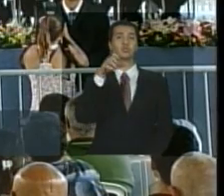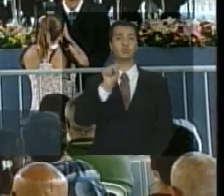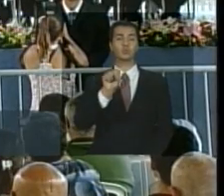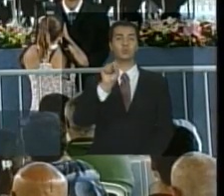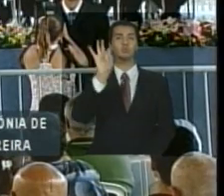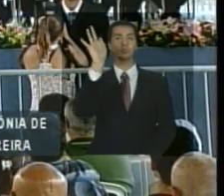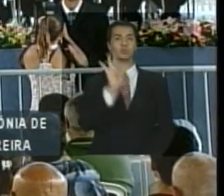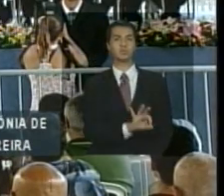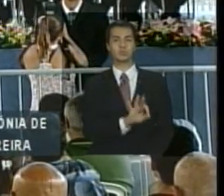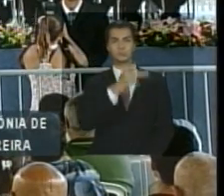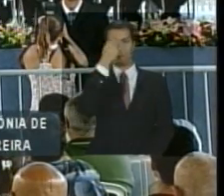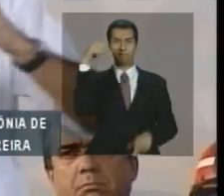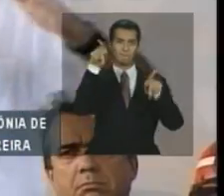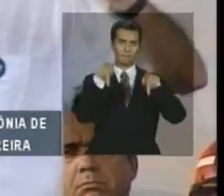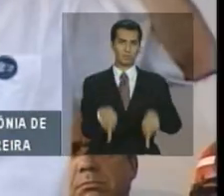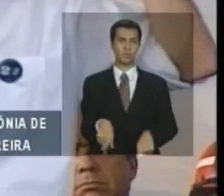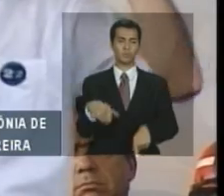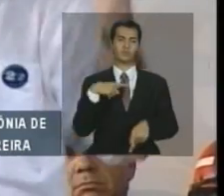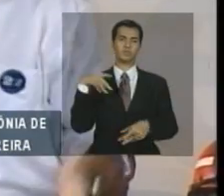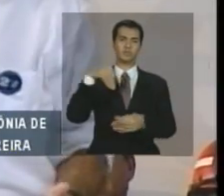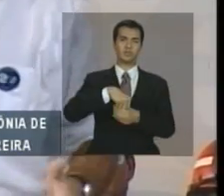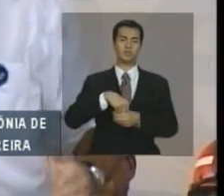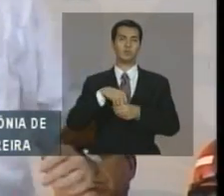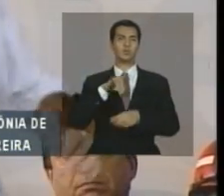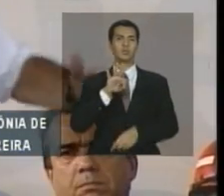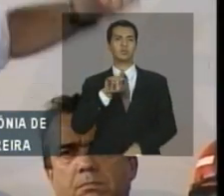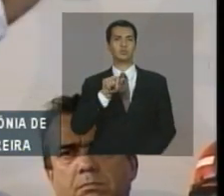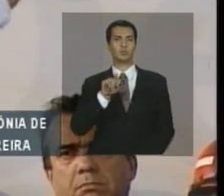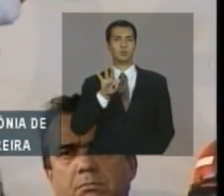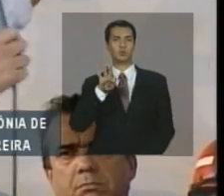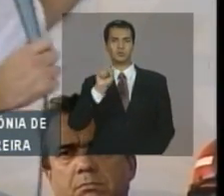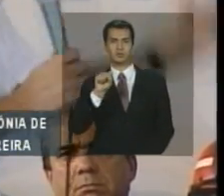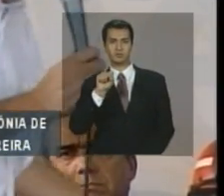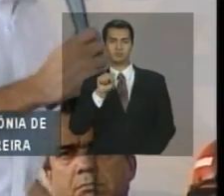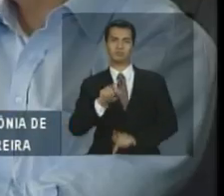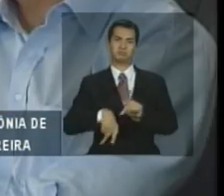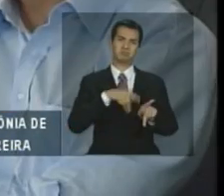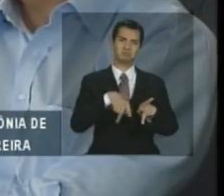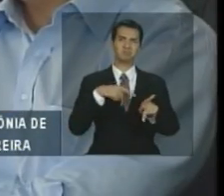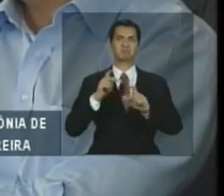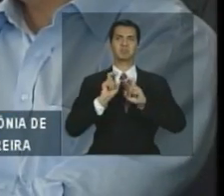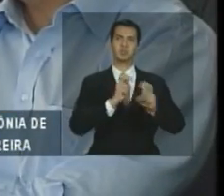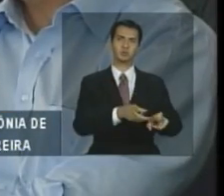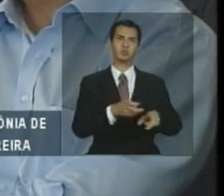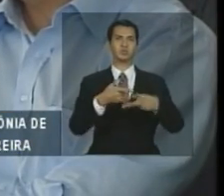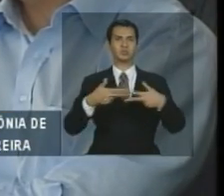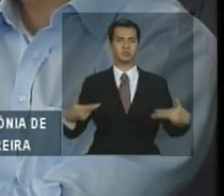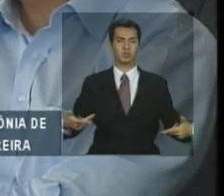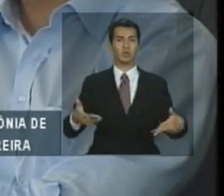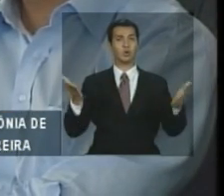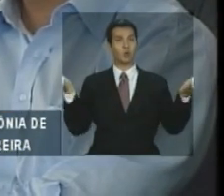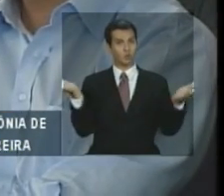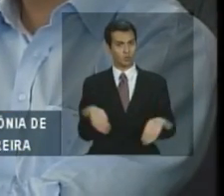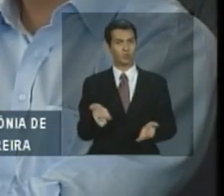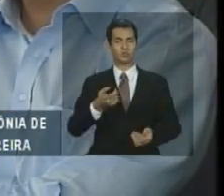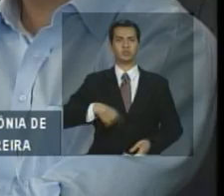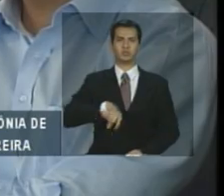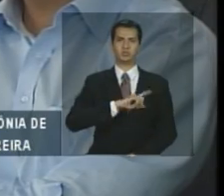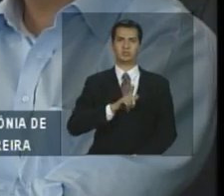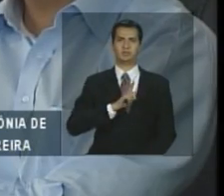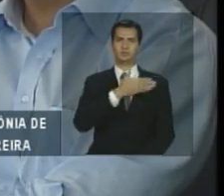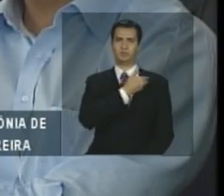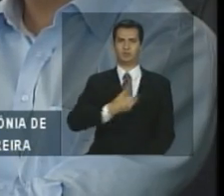alta capacidade. Com o que a gente está fazendo hoje, governo federal financiando, apoiando,